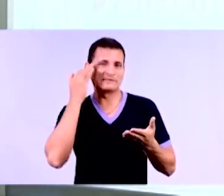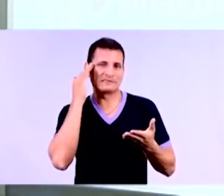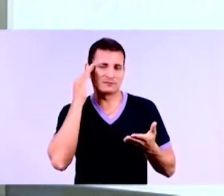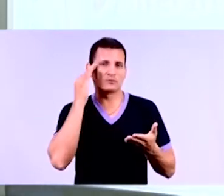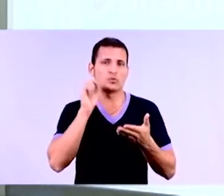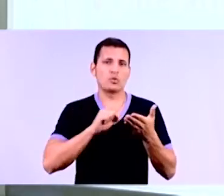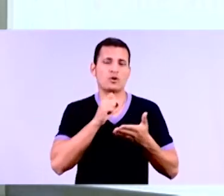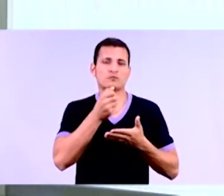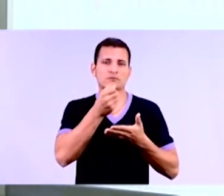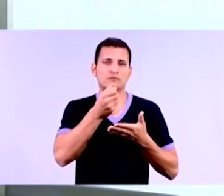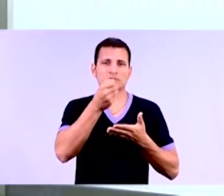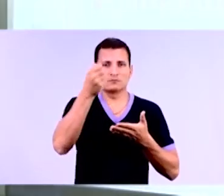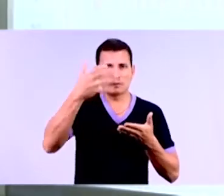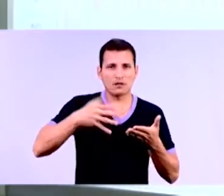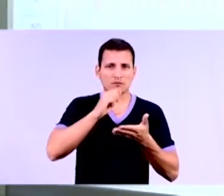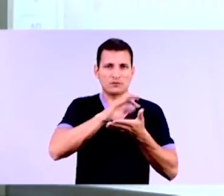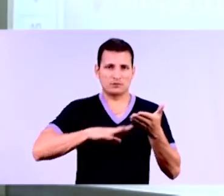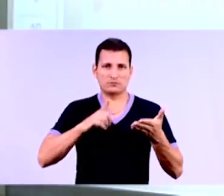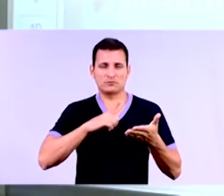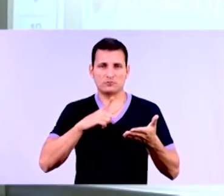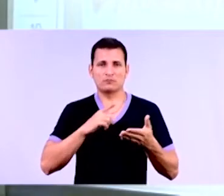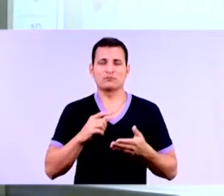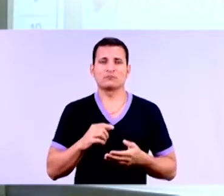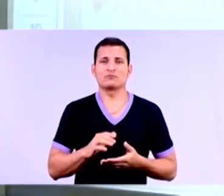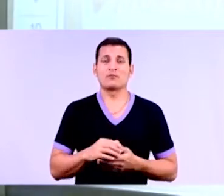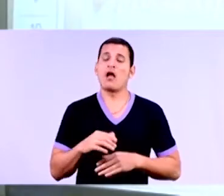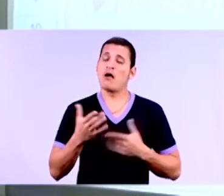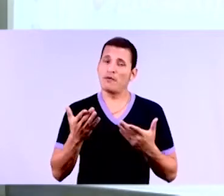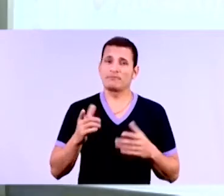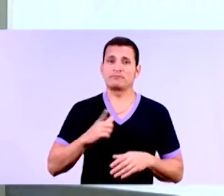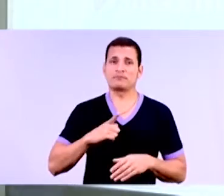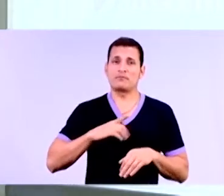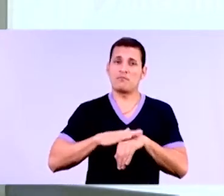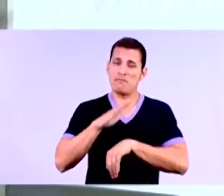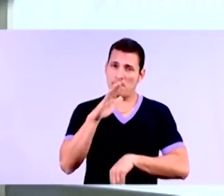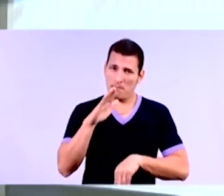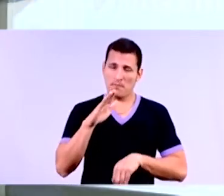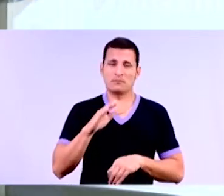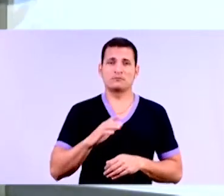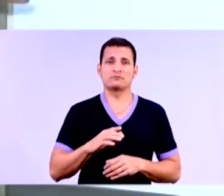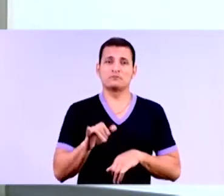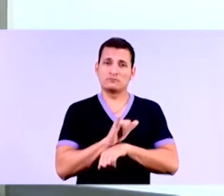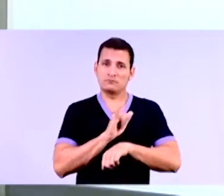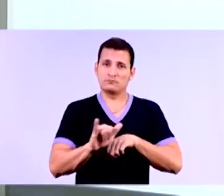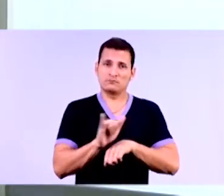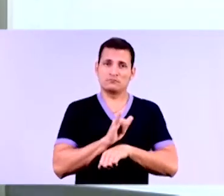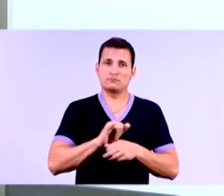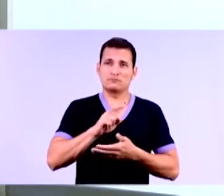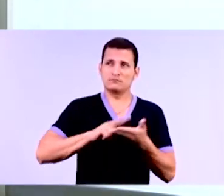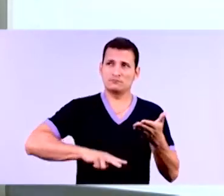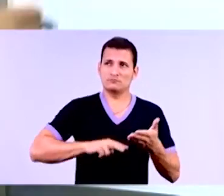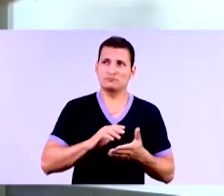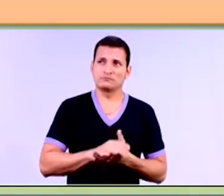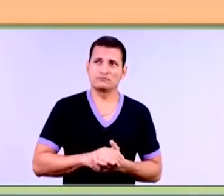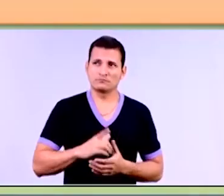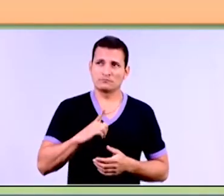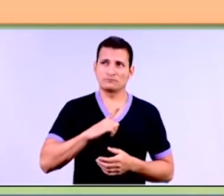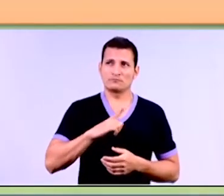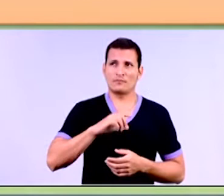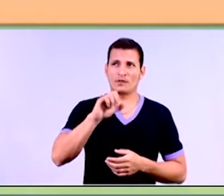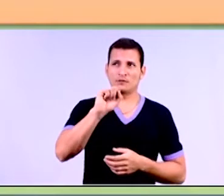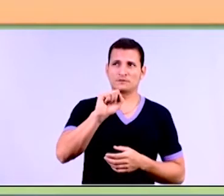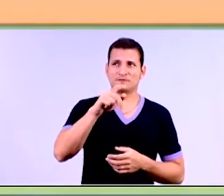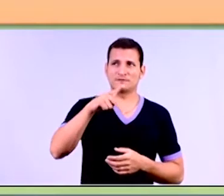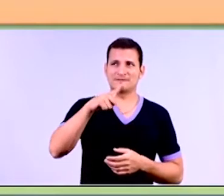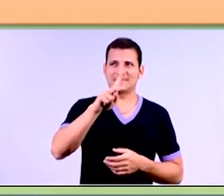gente. Bem, nós temos mais estratégias de leituras. Nós temos o skimming. Então, skimming, segundo o